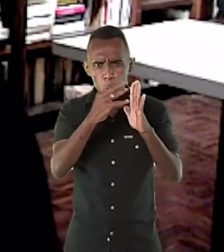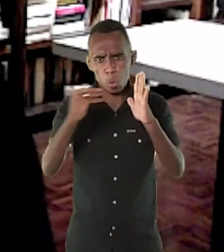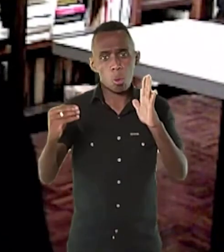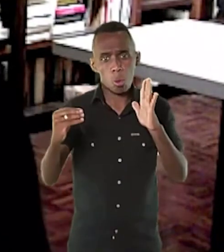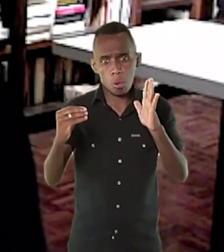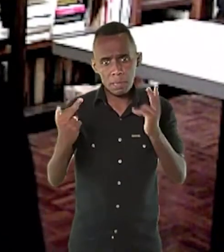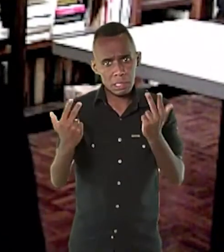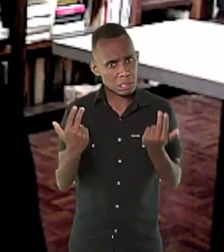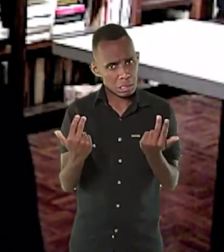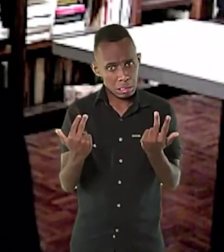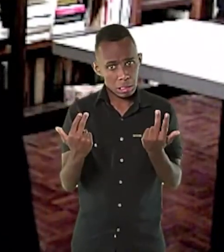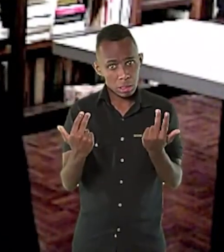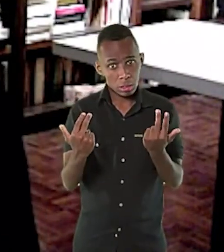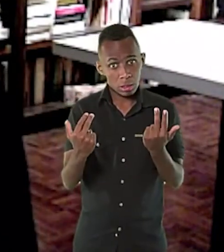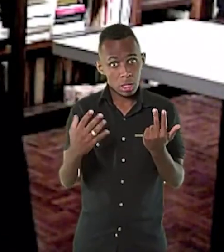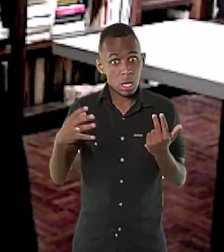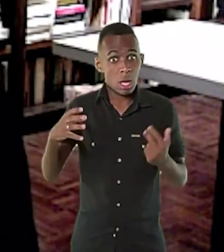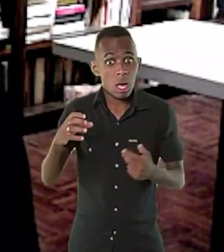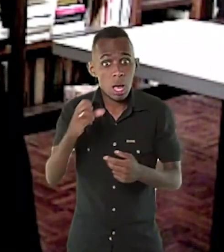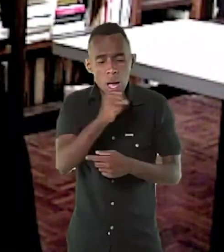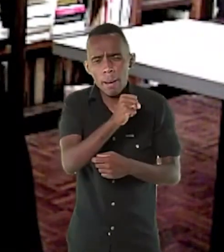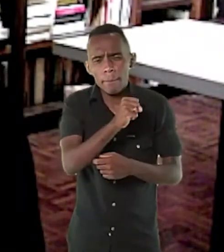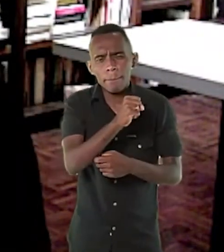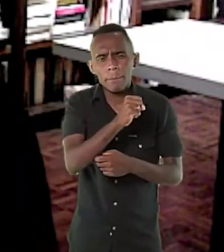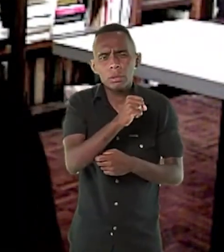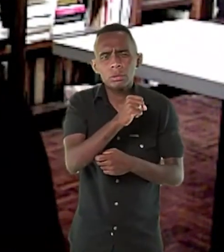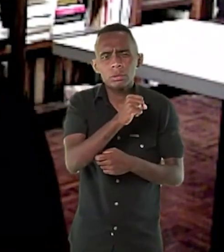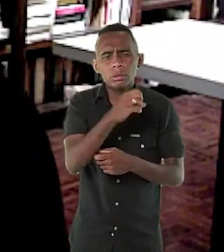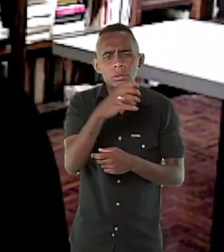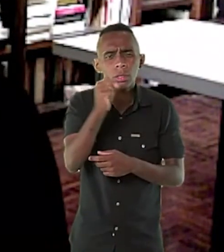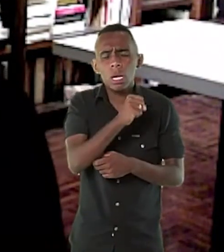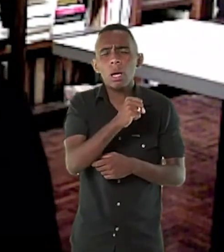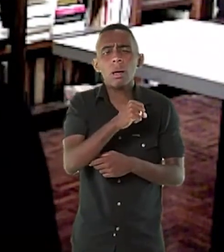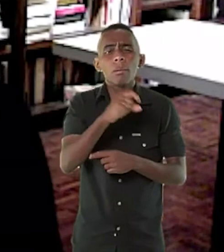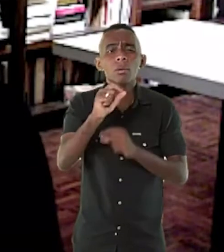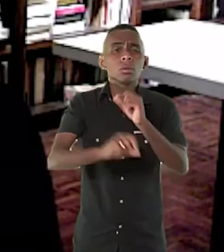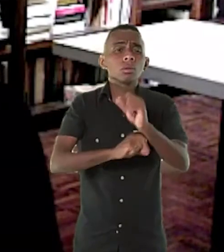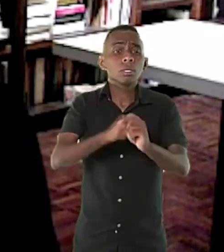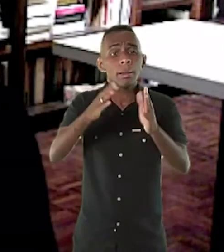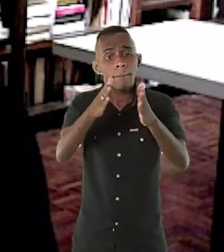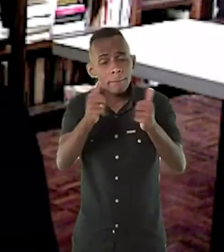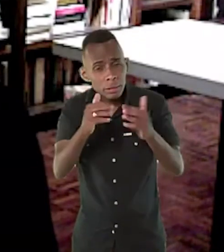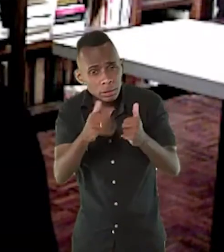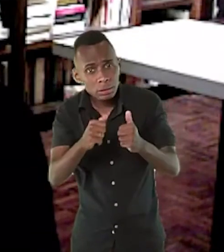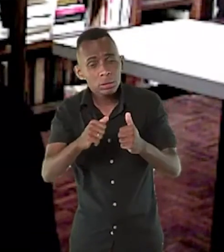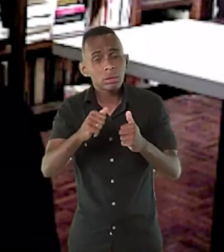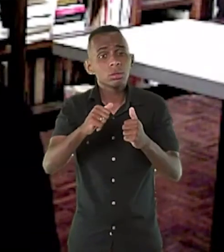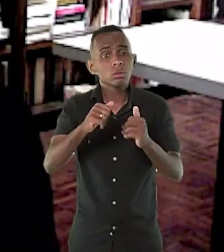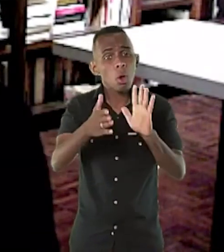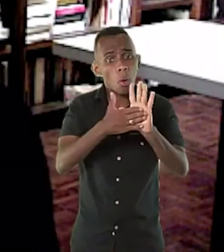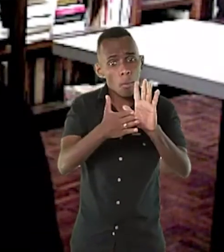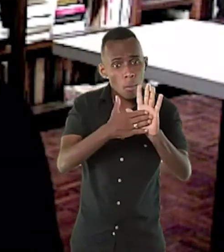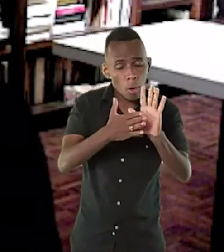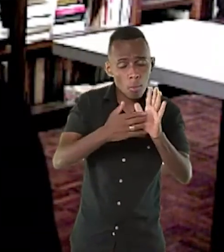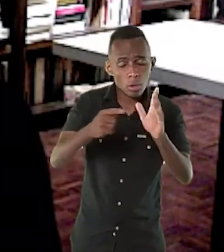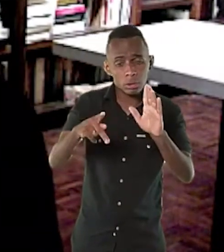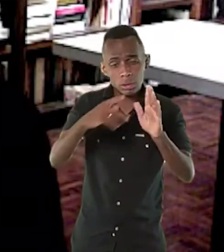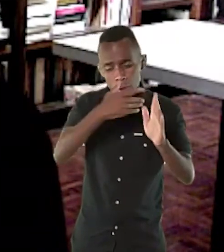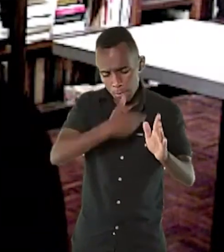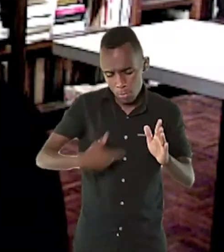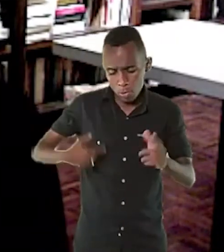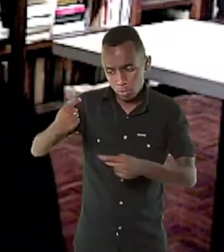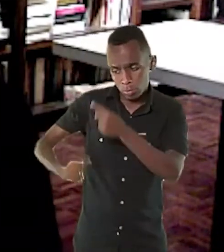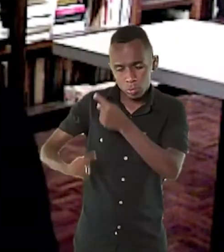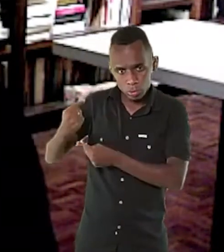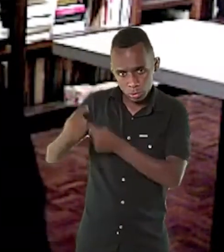por uma urgência de debate e de propostas de políticas públicas.